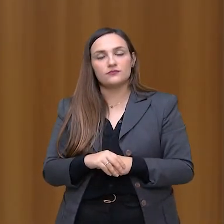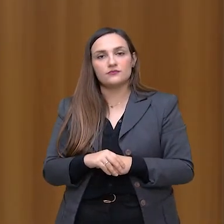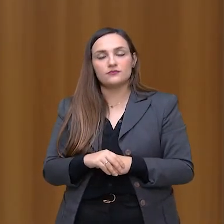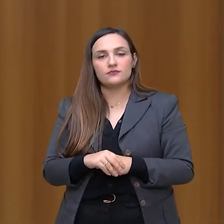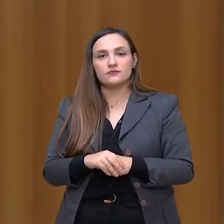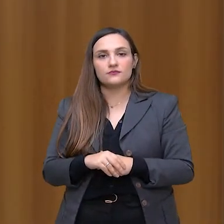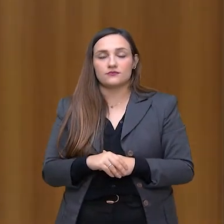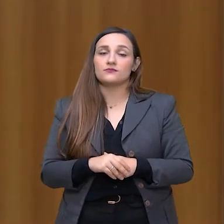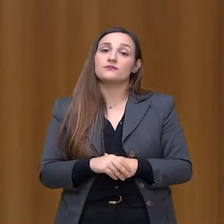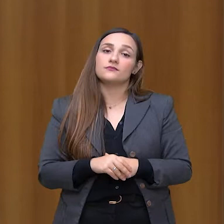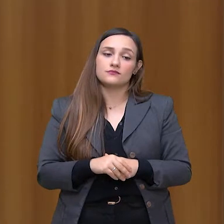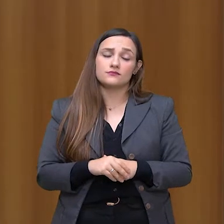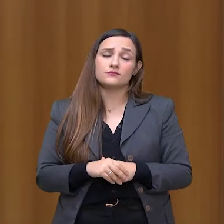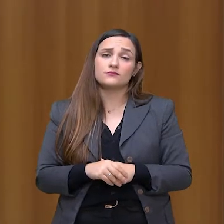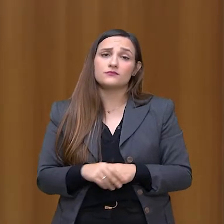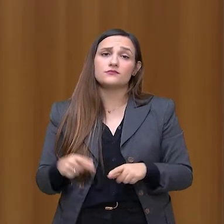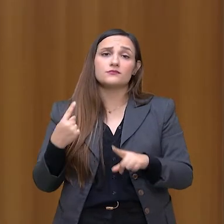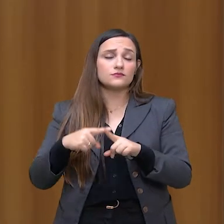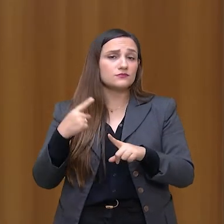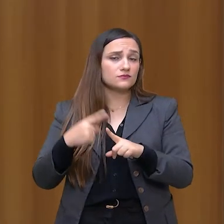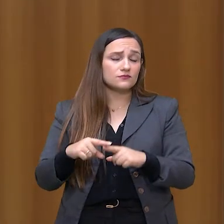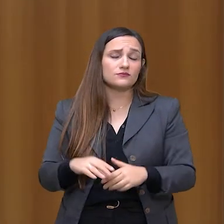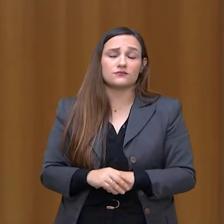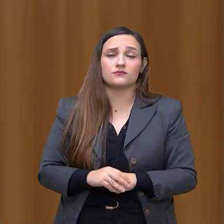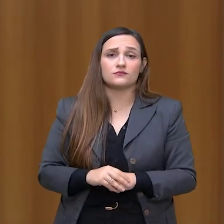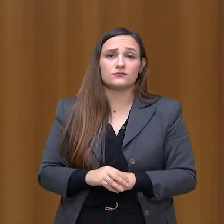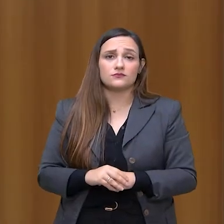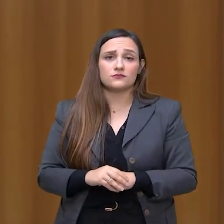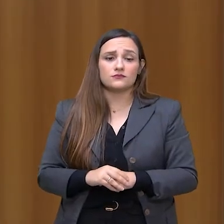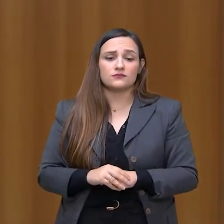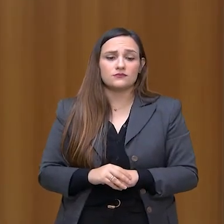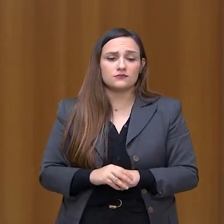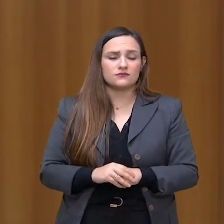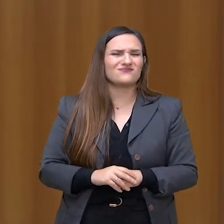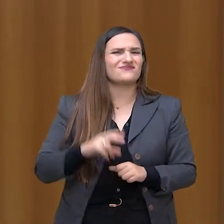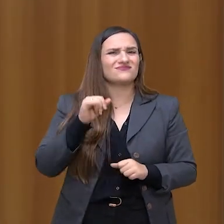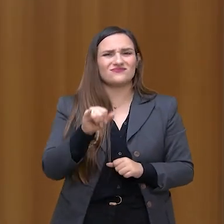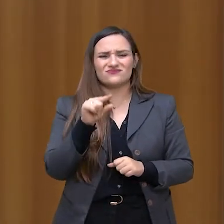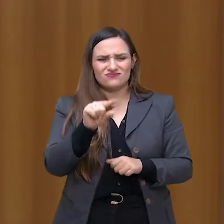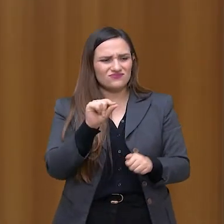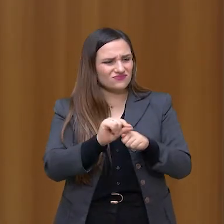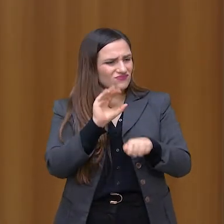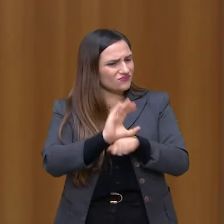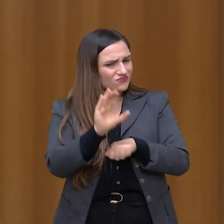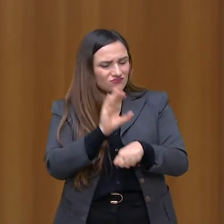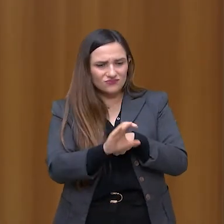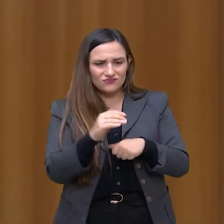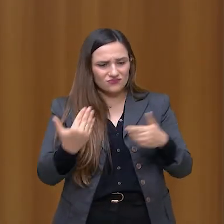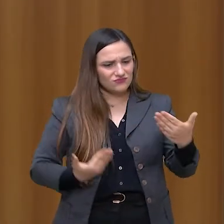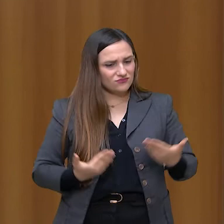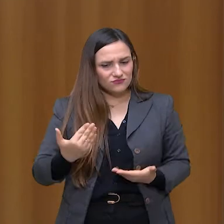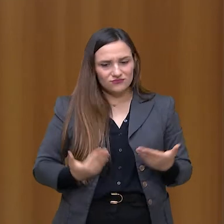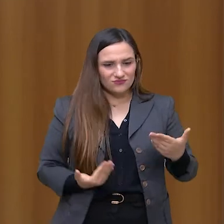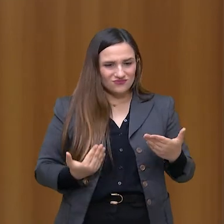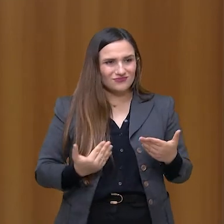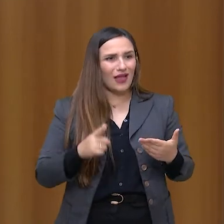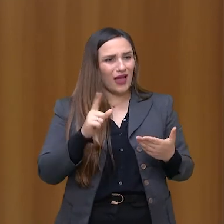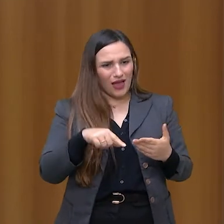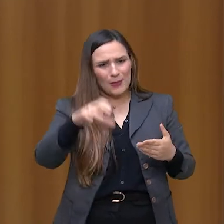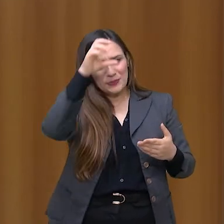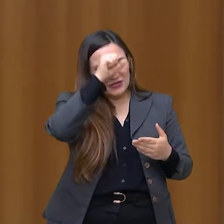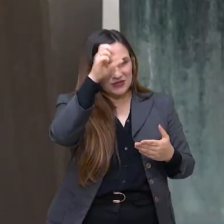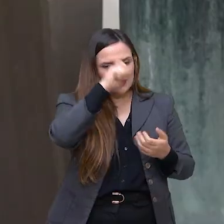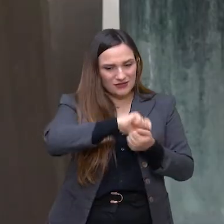demanda, e até porque aquilo que você qualificar no trabalho, o servidor vai levar para a vida